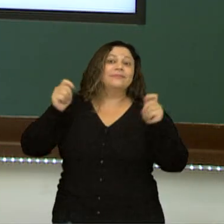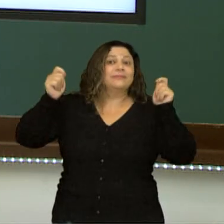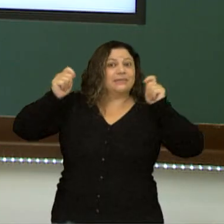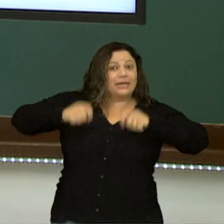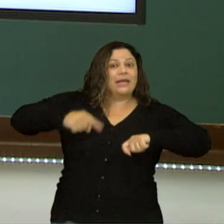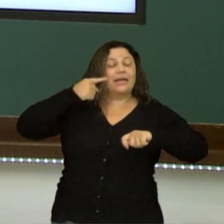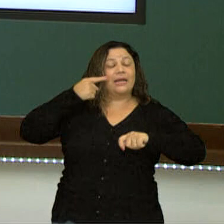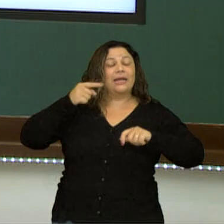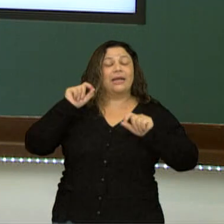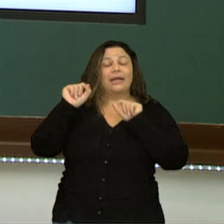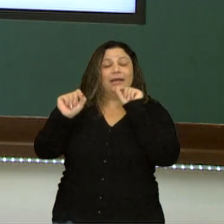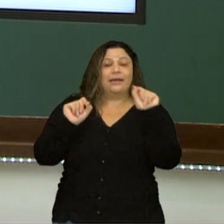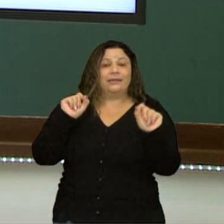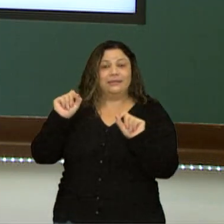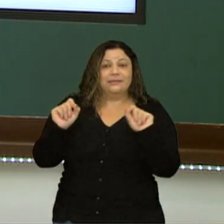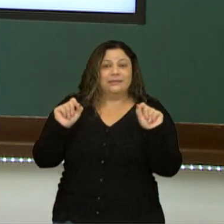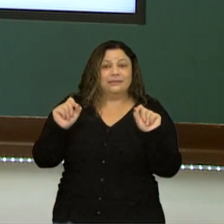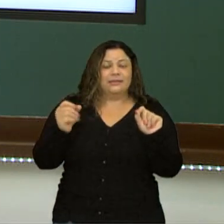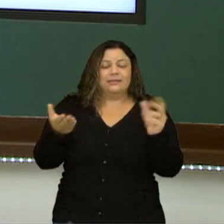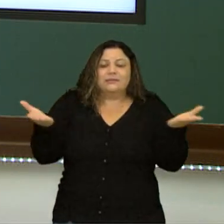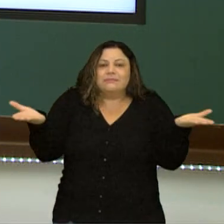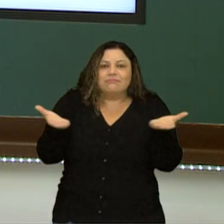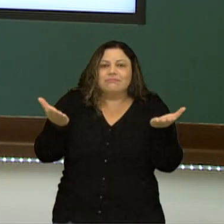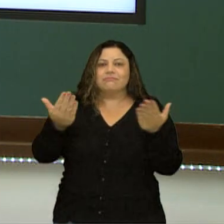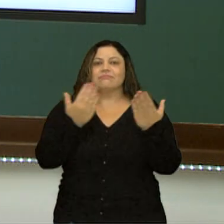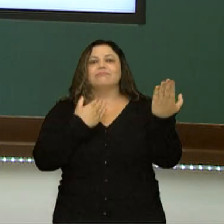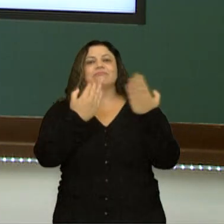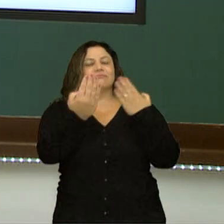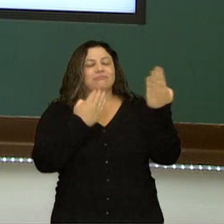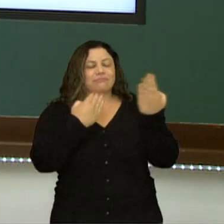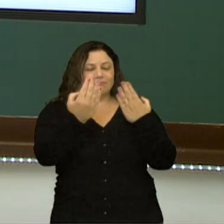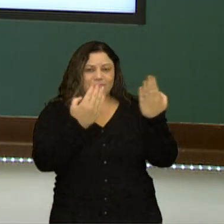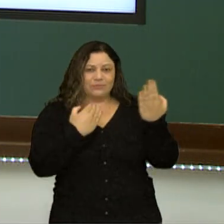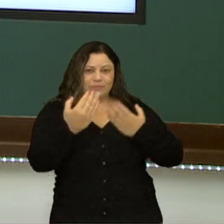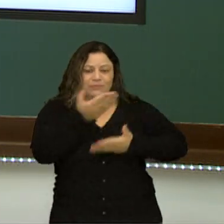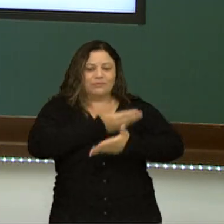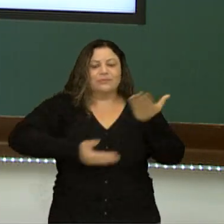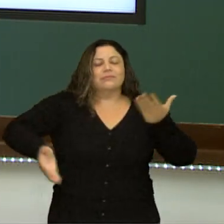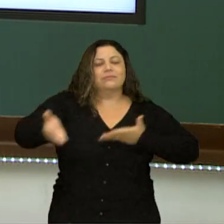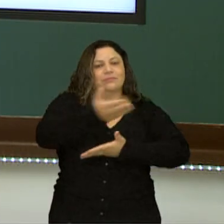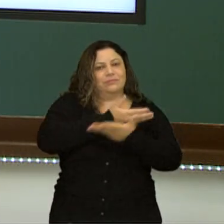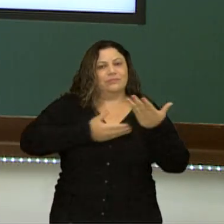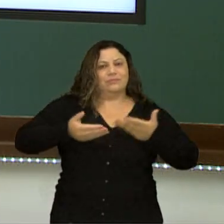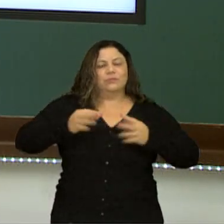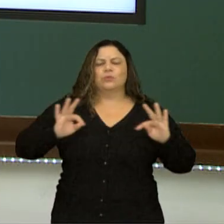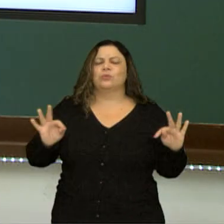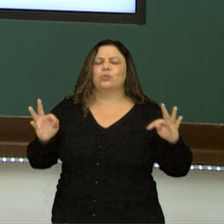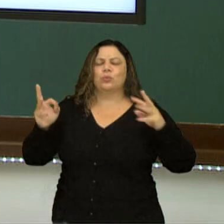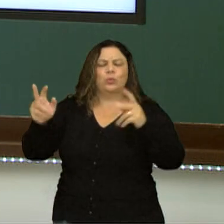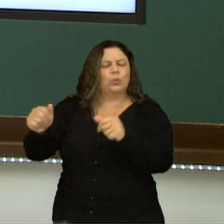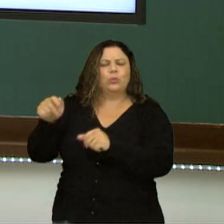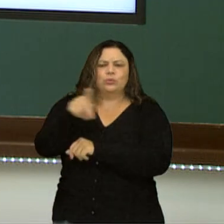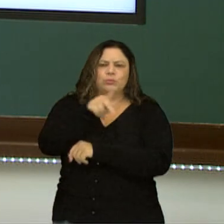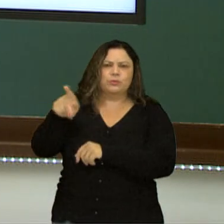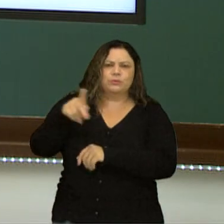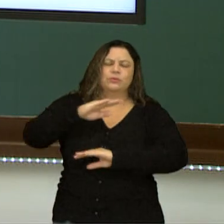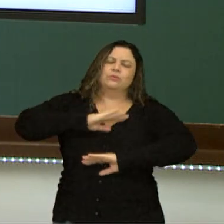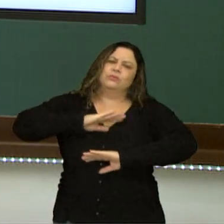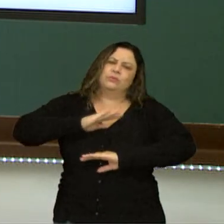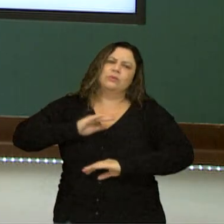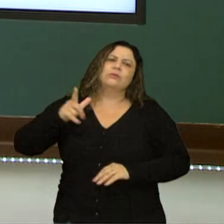traz esse momento nosso aqui de interação. Não só comigo, como outros professores, em outras situações e